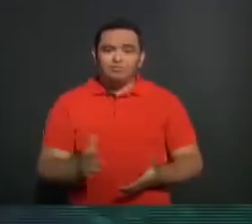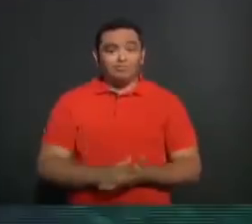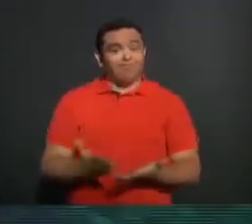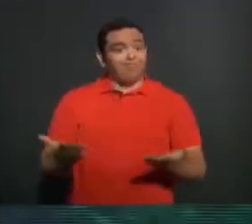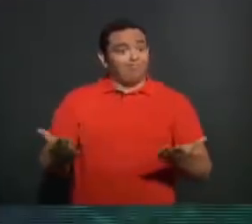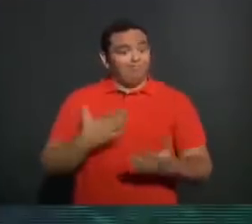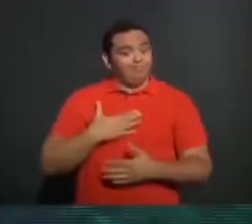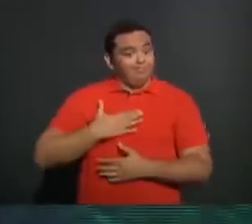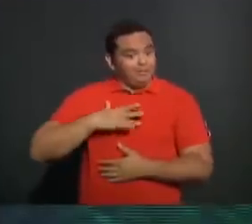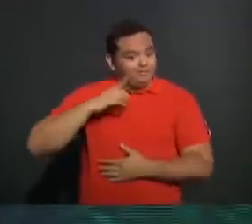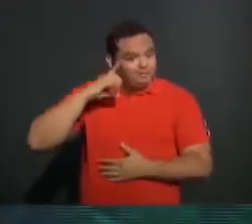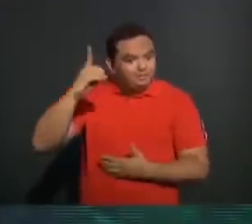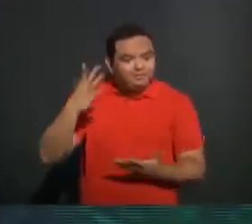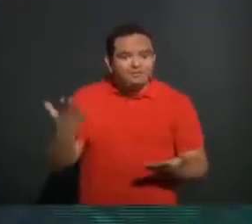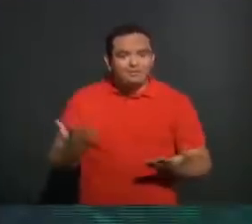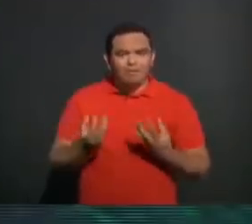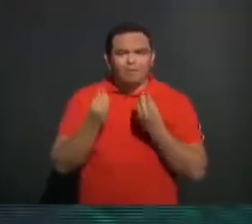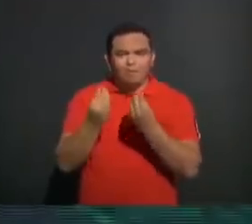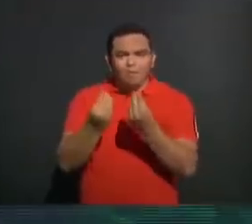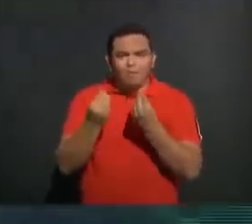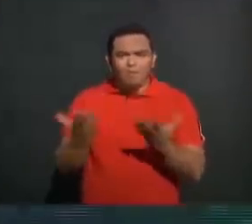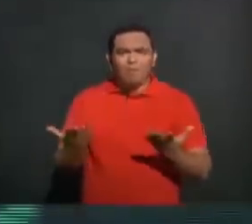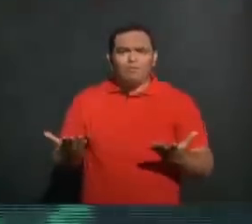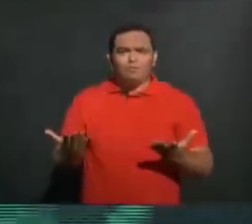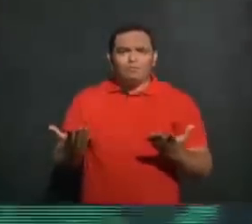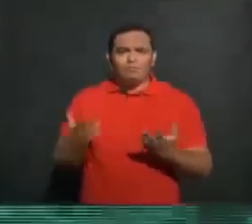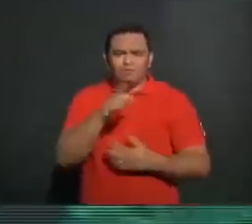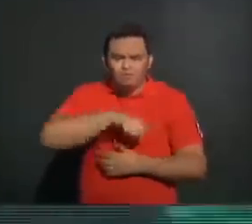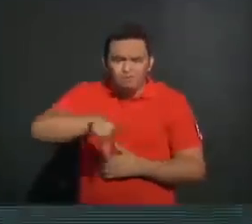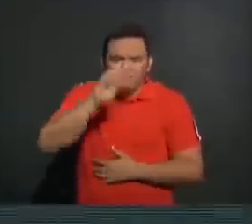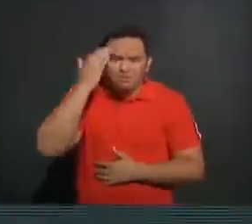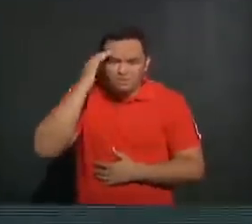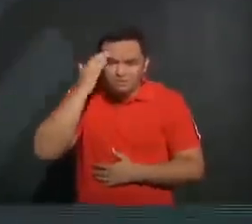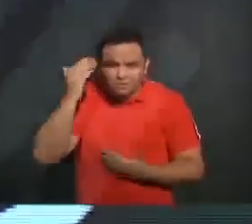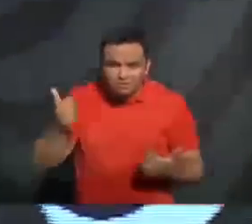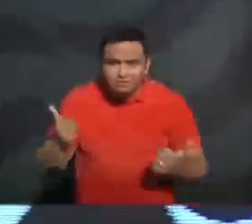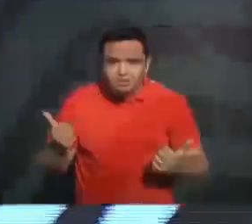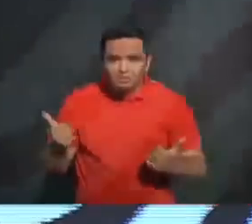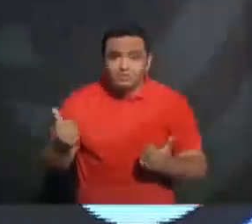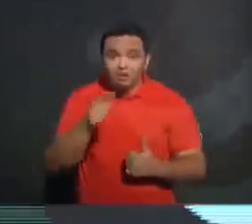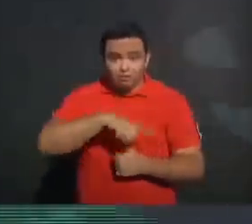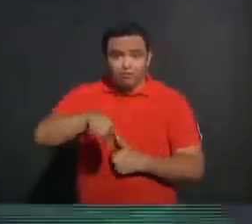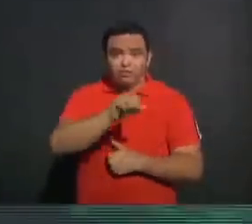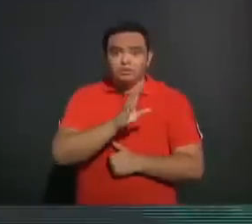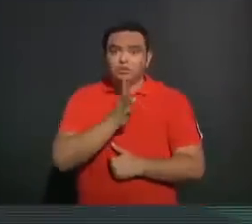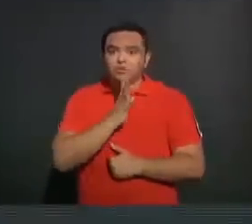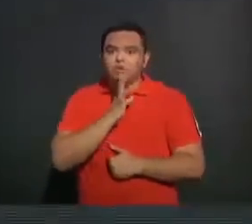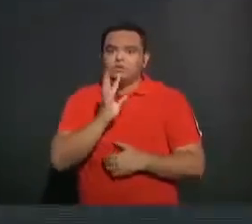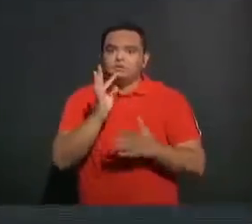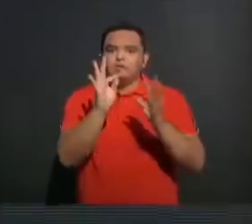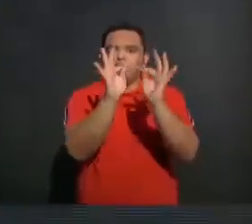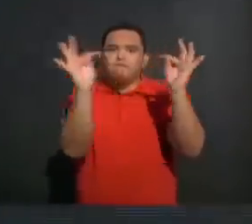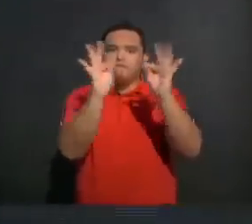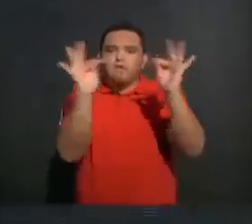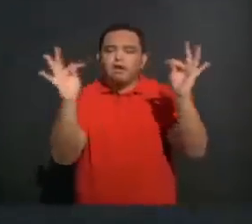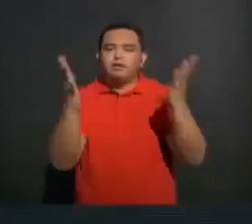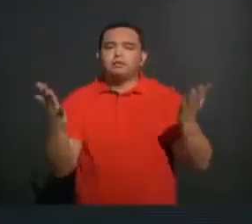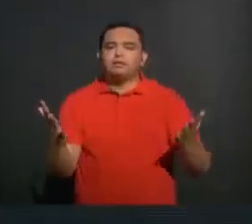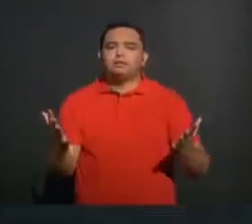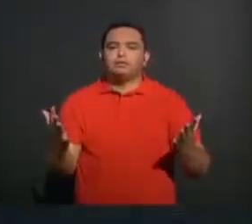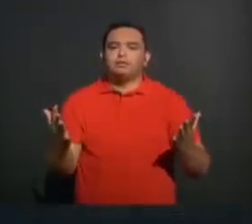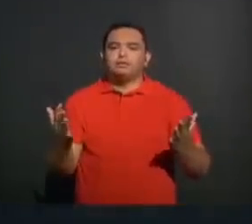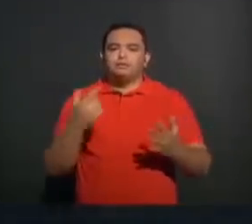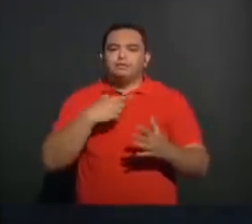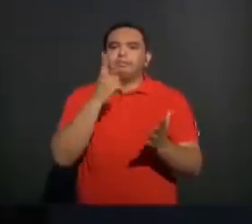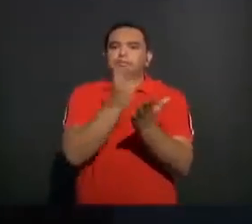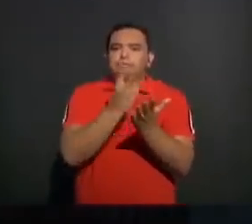Deus. Será que eu voltei falando em hebraico? Ninguém está me entendendo? Quem aqui já ouviu essa frase? Eu cresci ouvindo